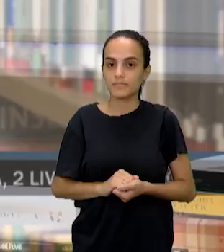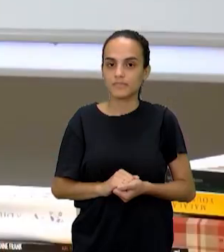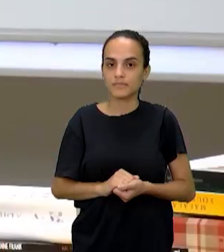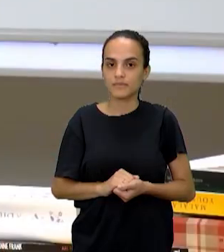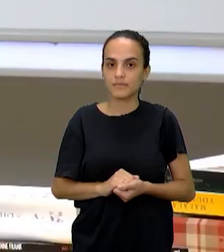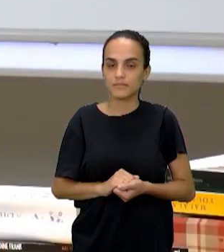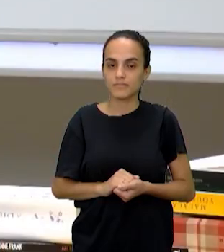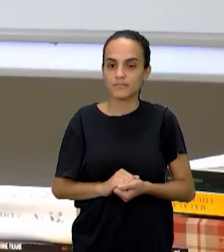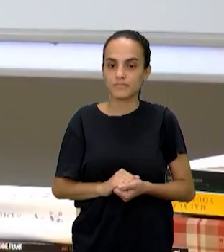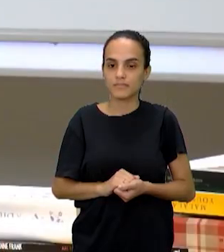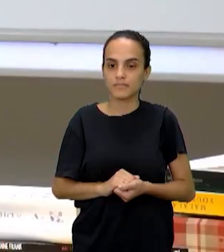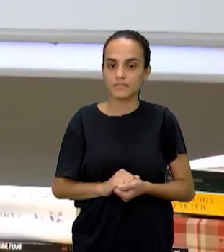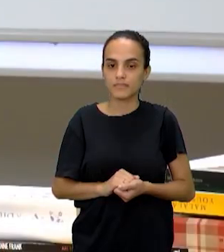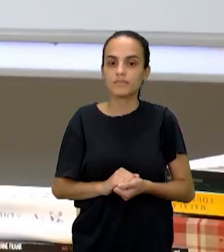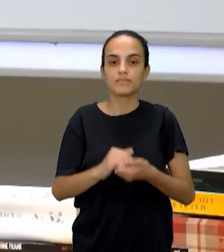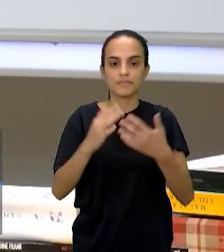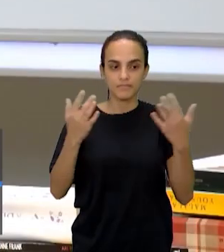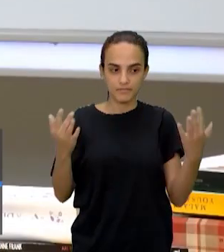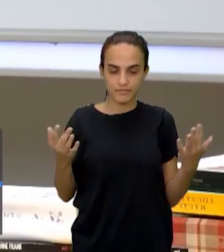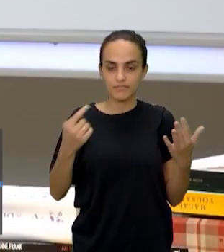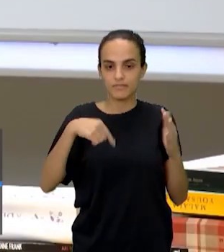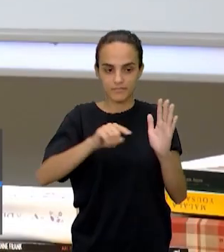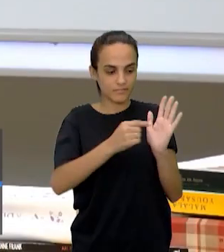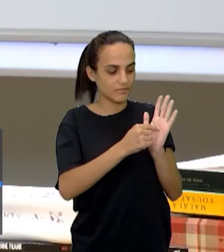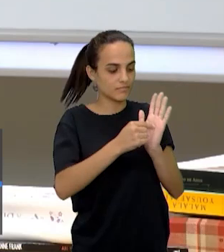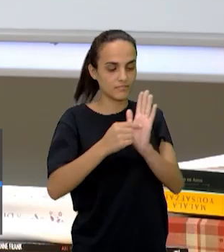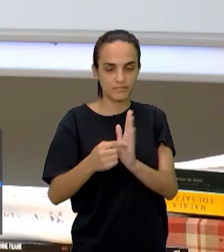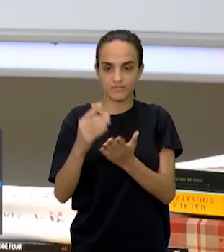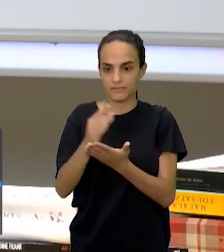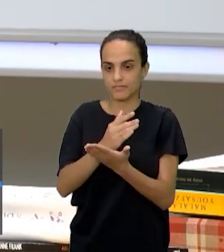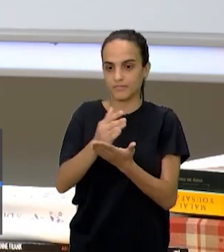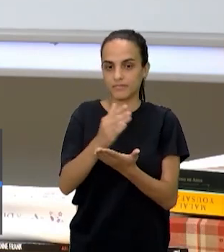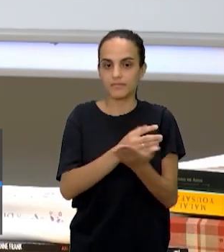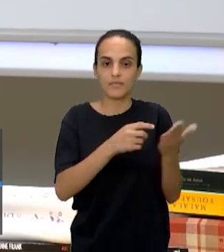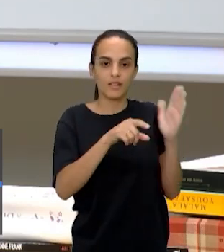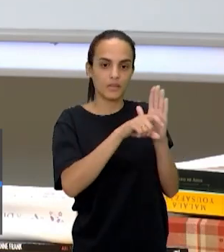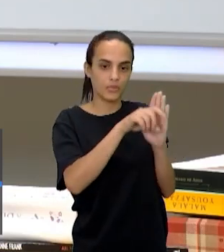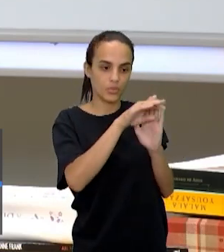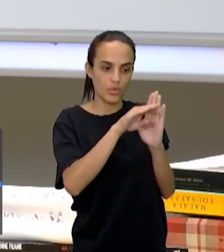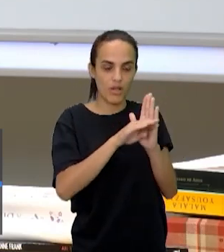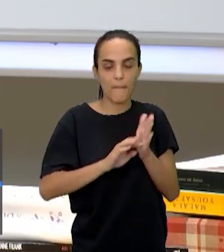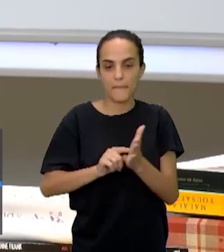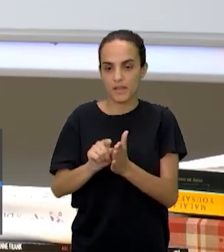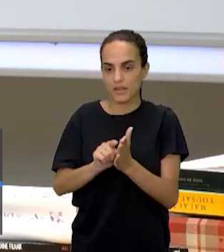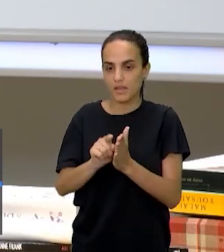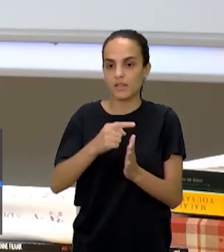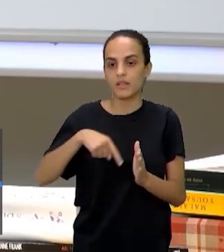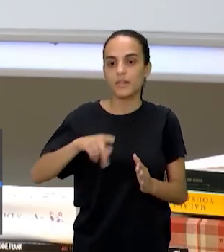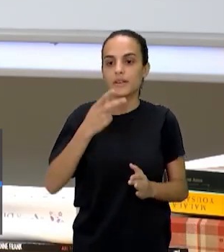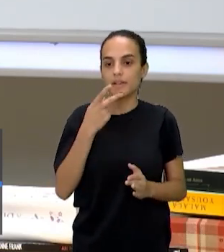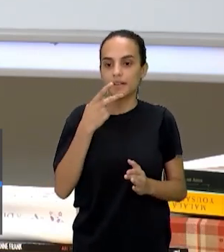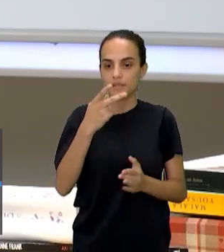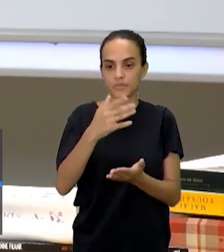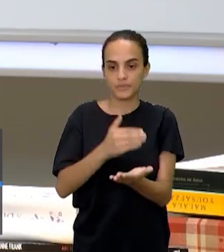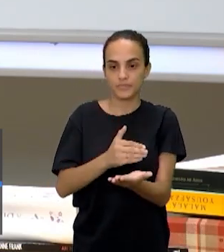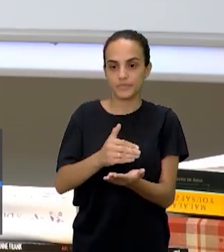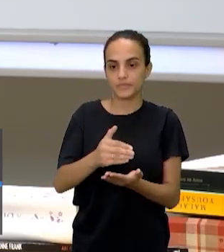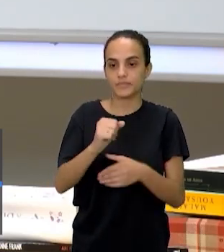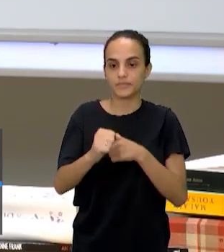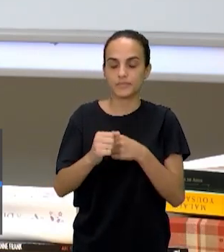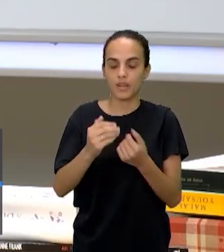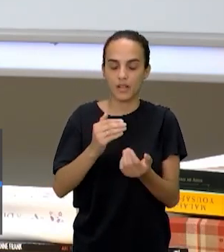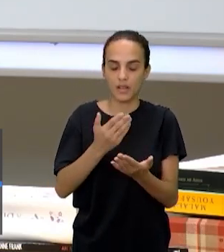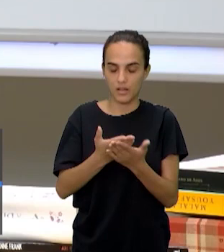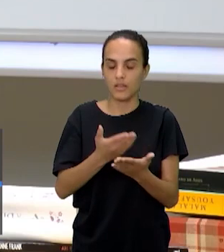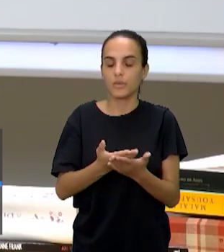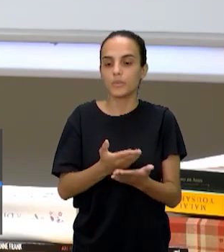gostam. Então, a gente trouxe alguns dados já dessa pesquisa que a gente havia falado no início da aula, né? E